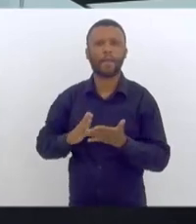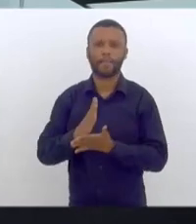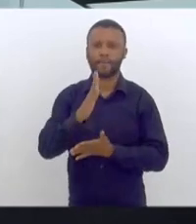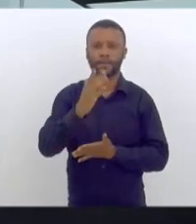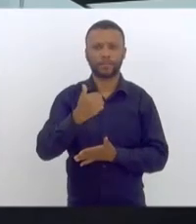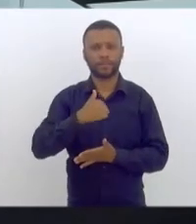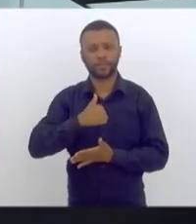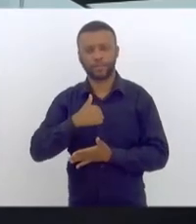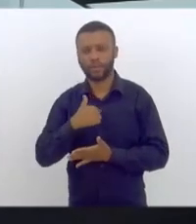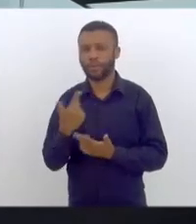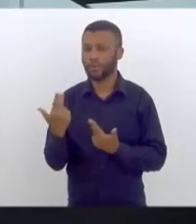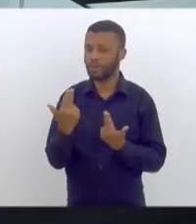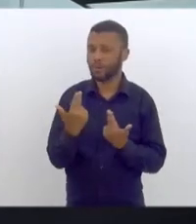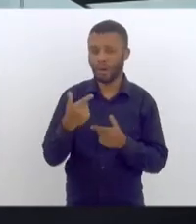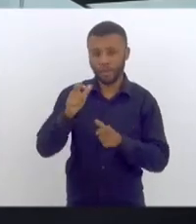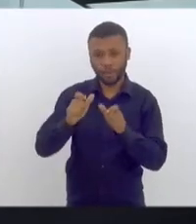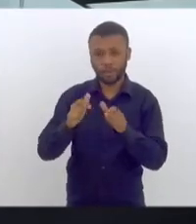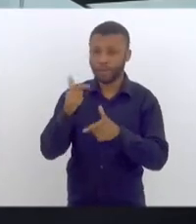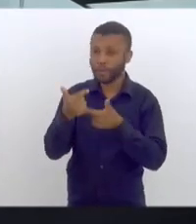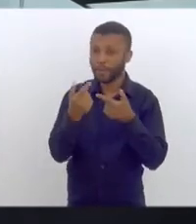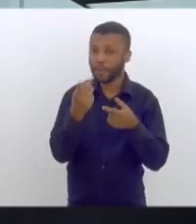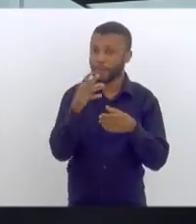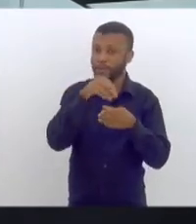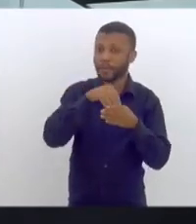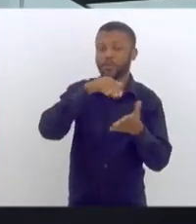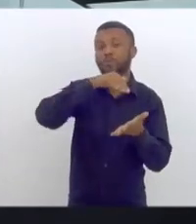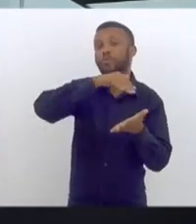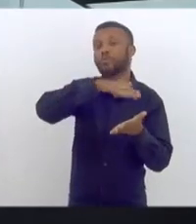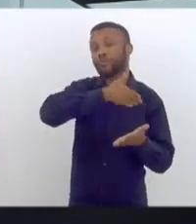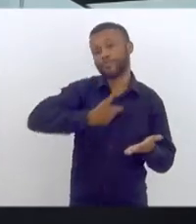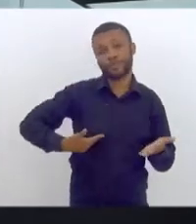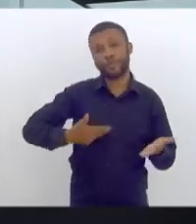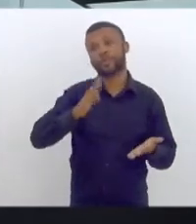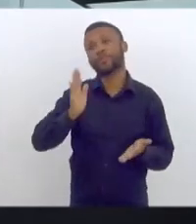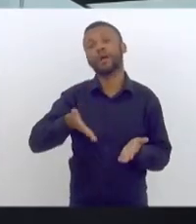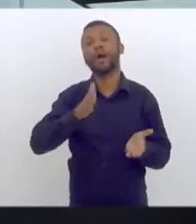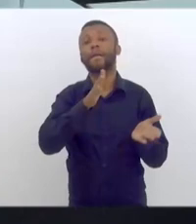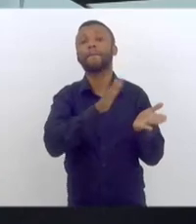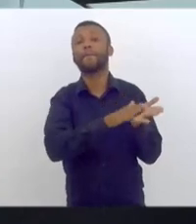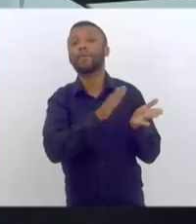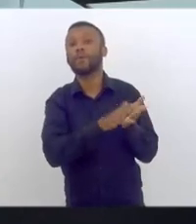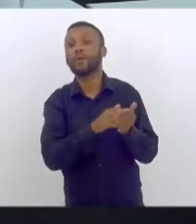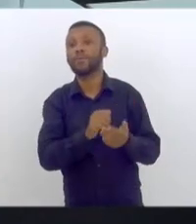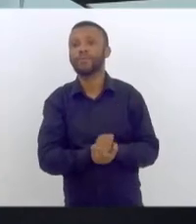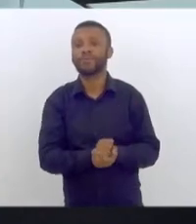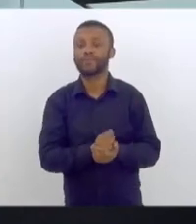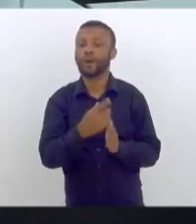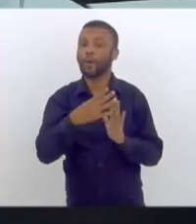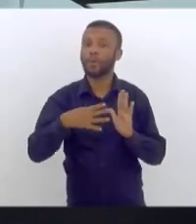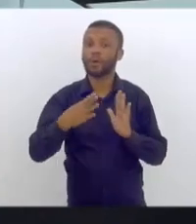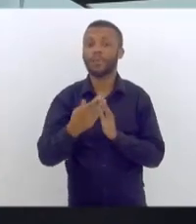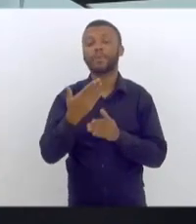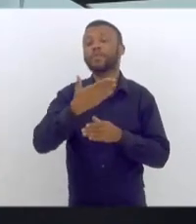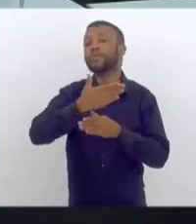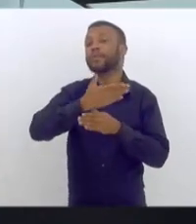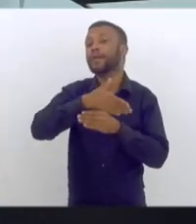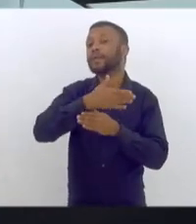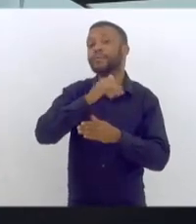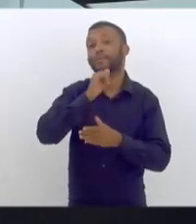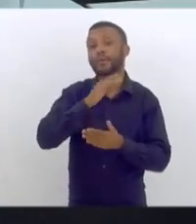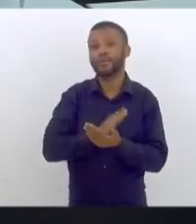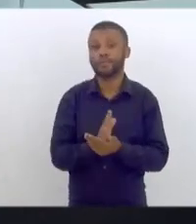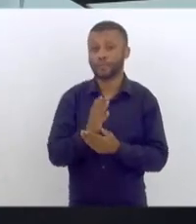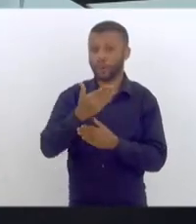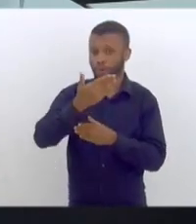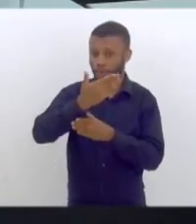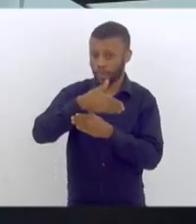eu né como as pessoas conhecem que eu trabalho no governo já me cobraram que é o programa do taxista então por exemplo o taxista